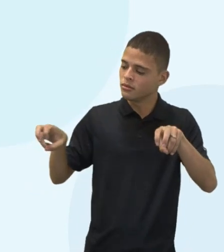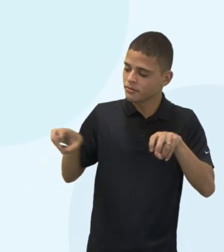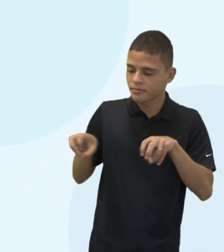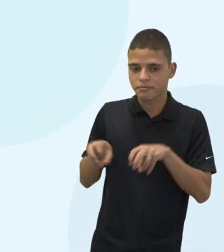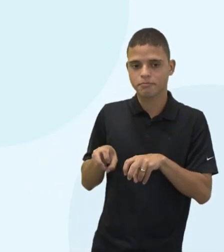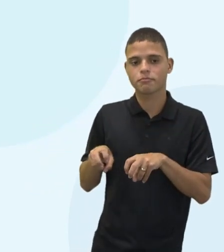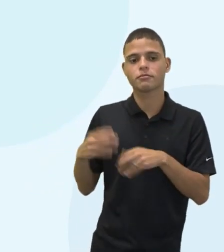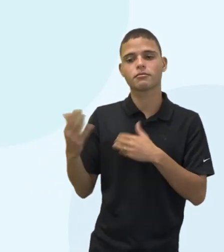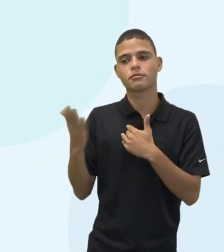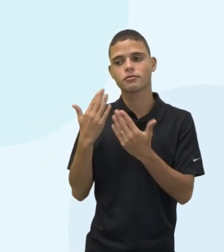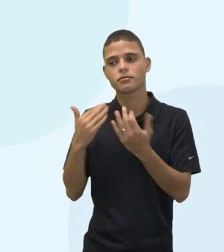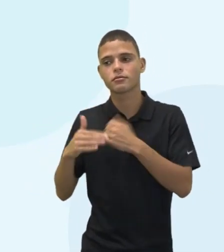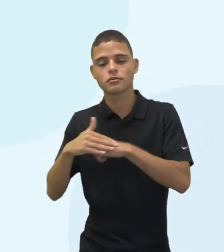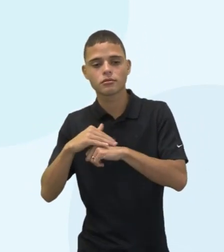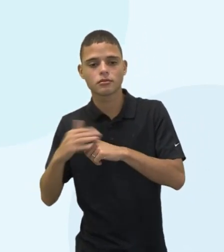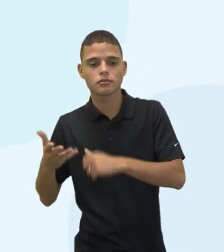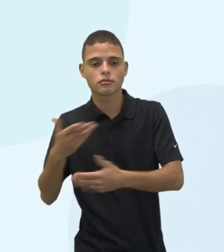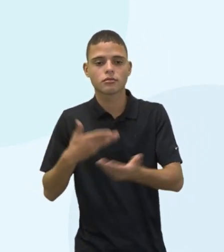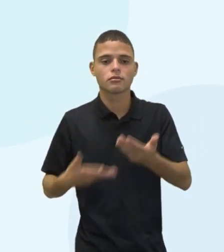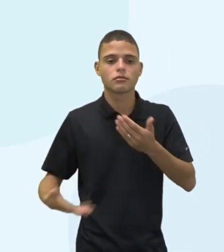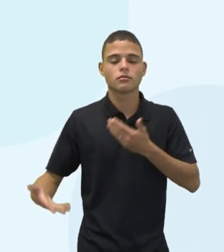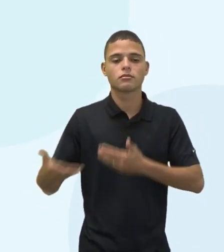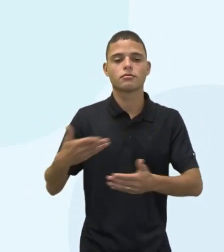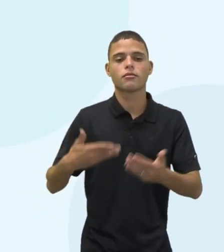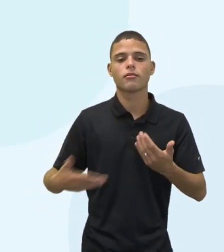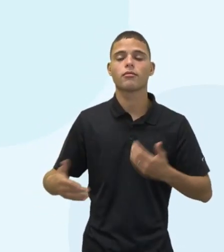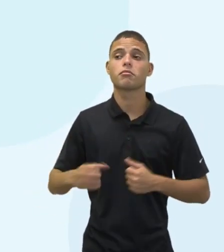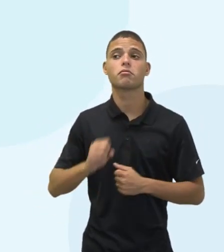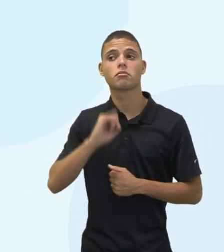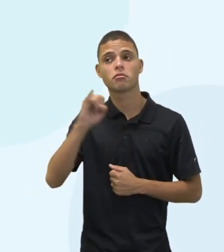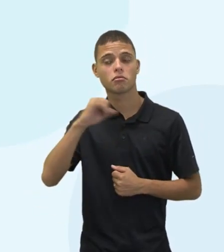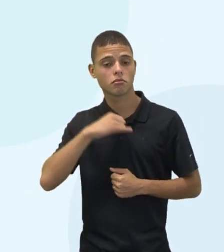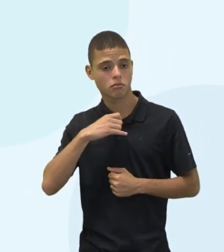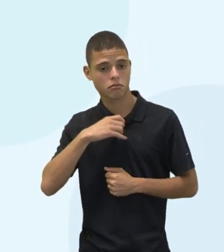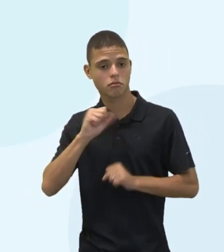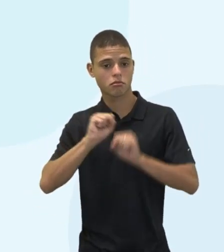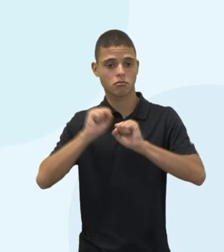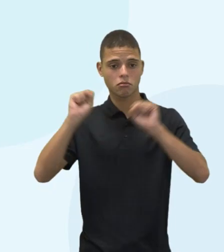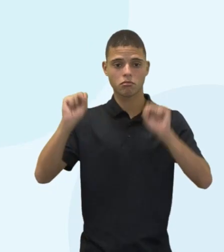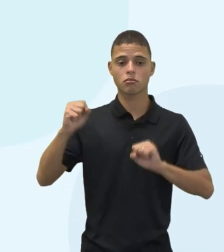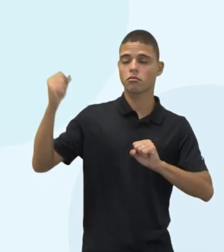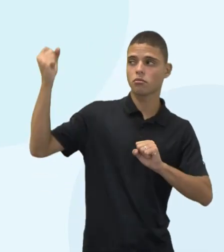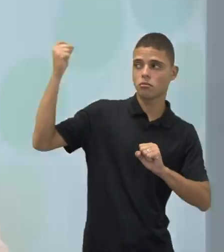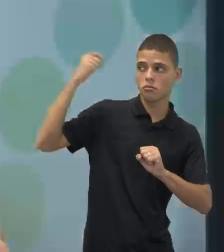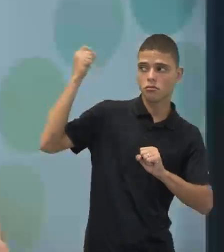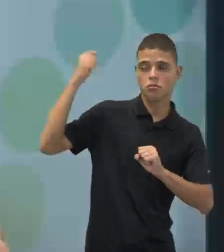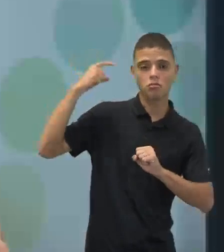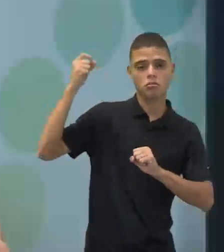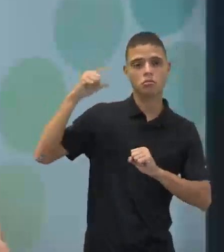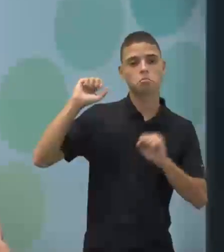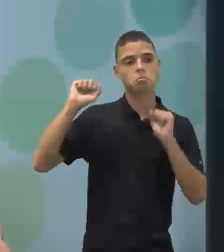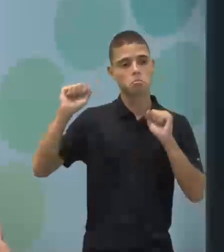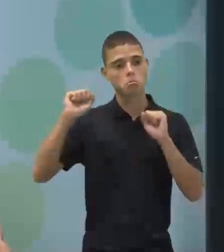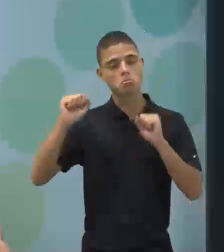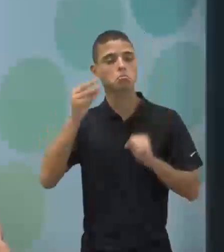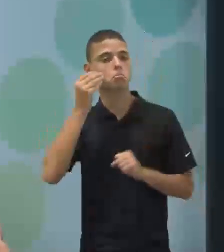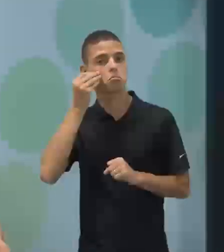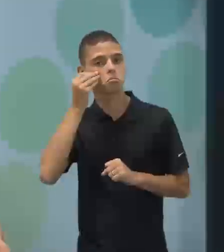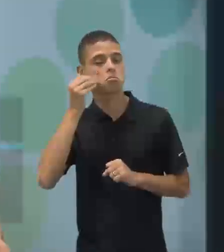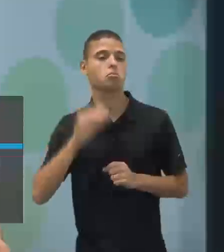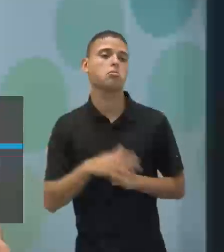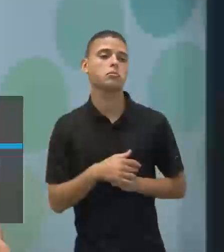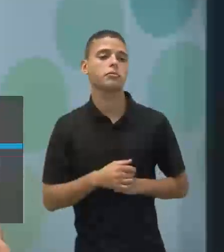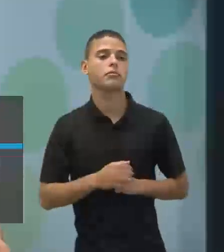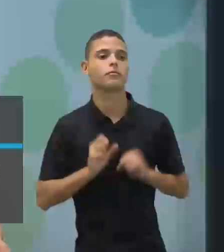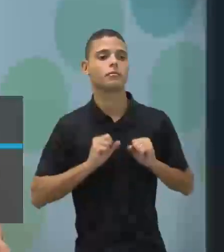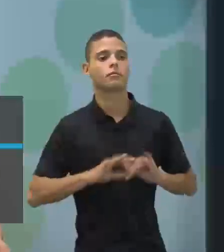especial. Para passar se tiver um sistema de som na escola ou numa caixa Bluetooth, coisa simples. É sempre muito